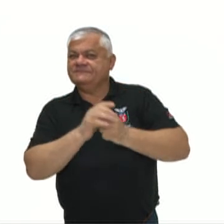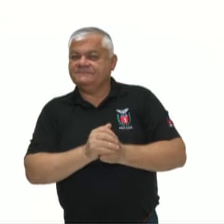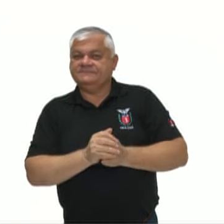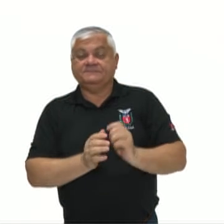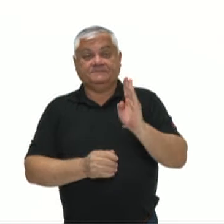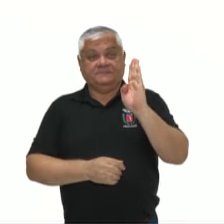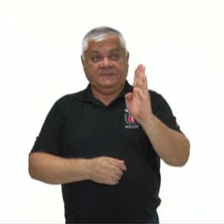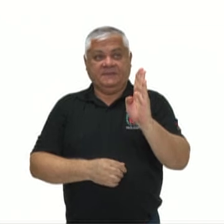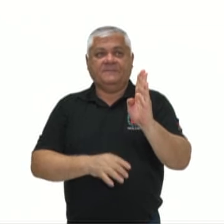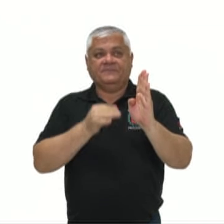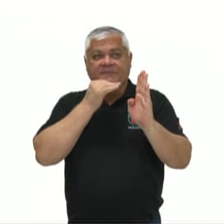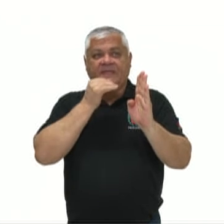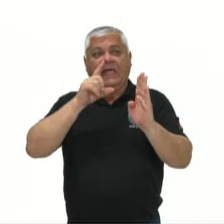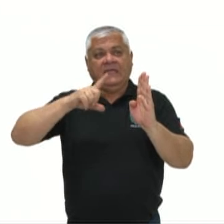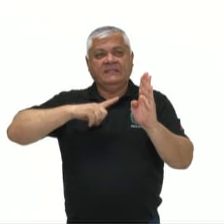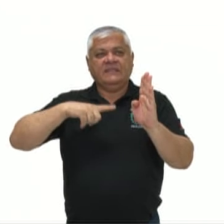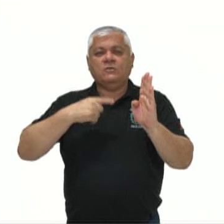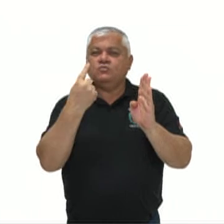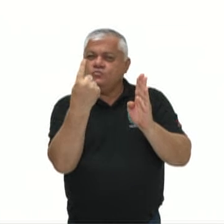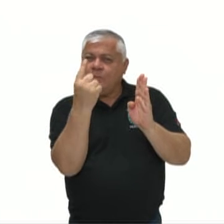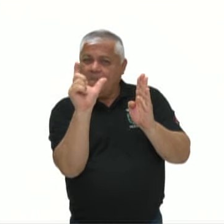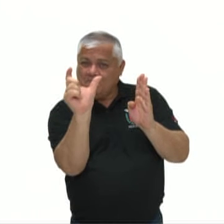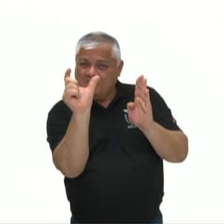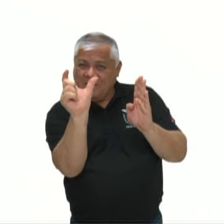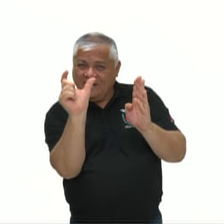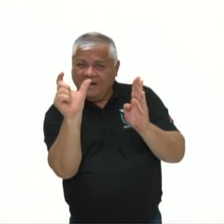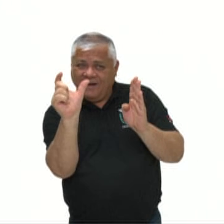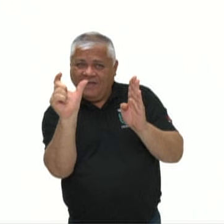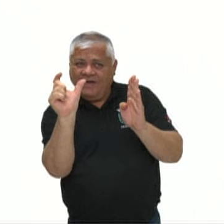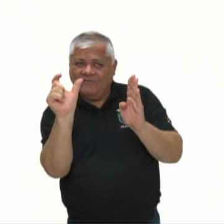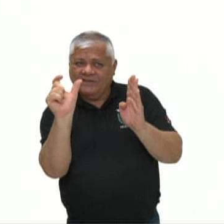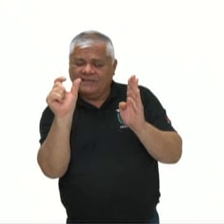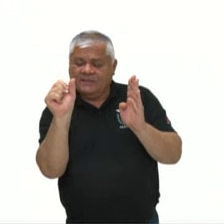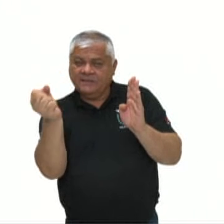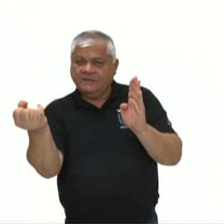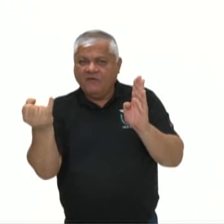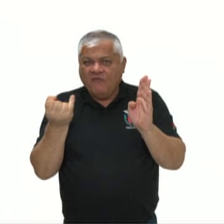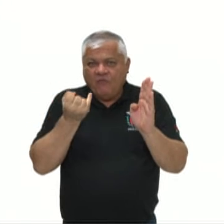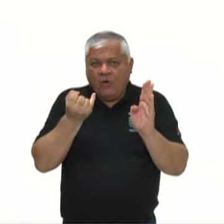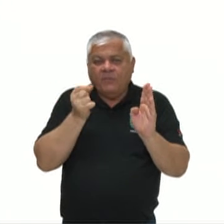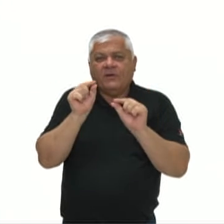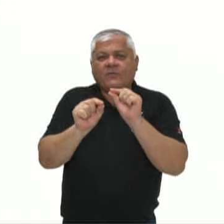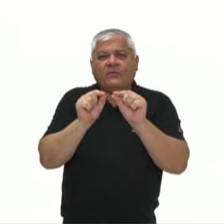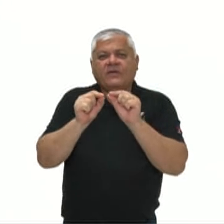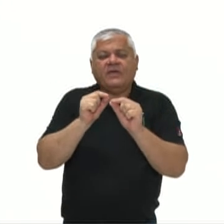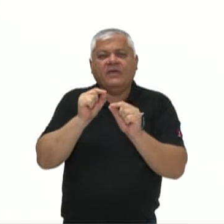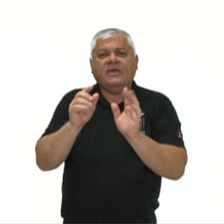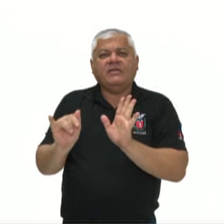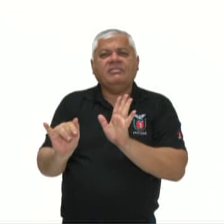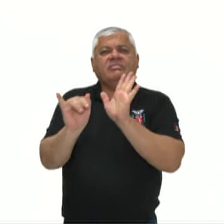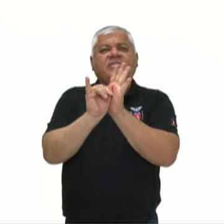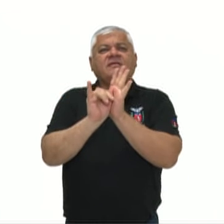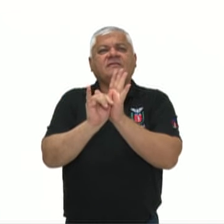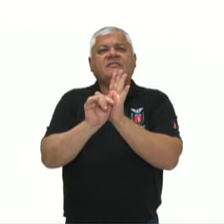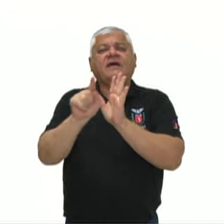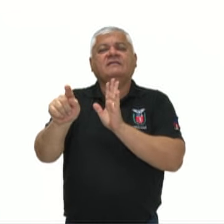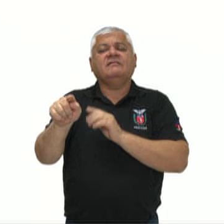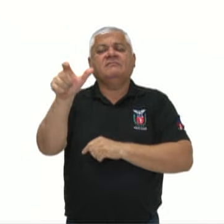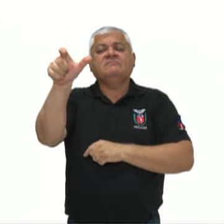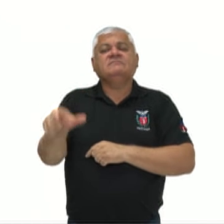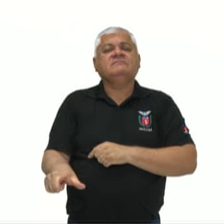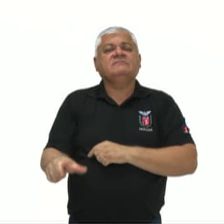letra B, existe uma única palavra que nos passa a mínima informação sobre a identidade do